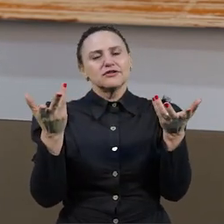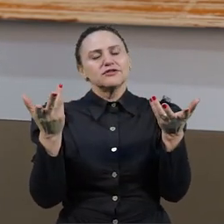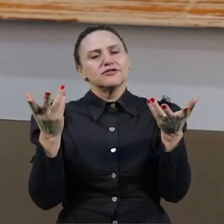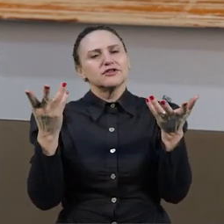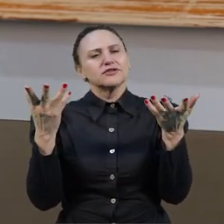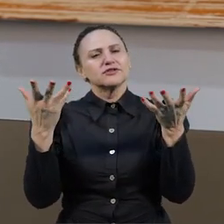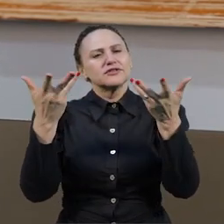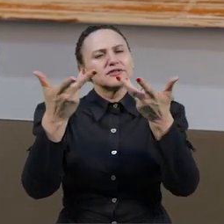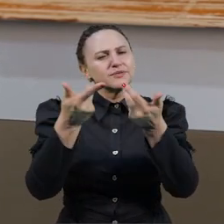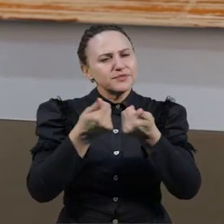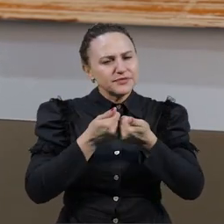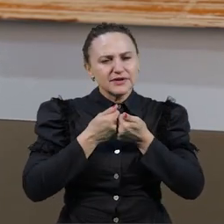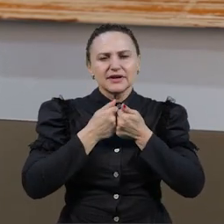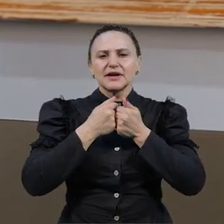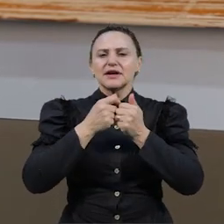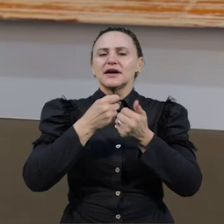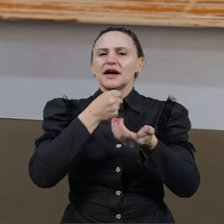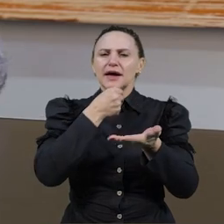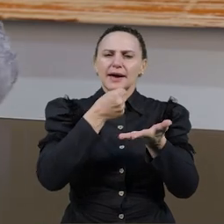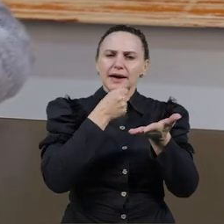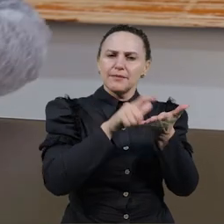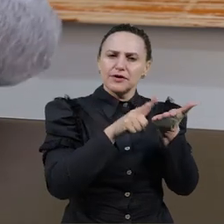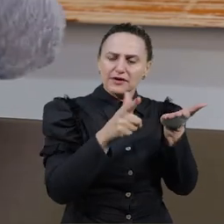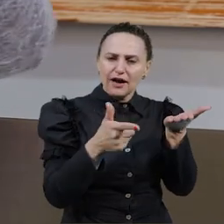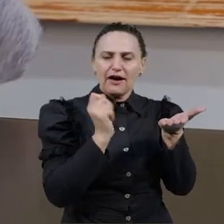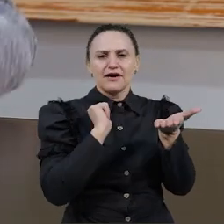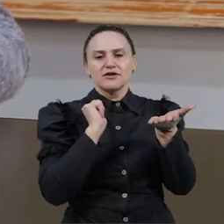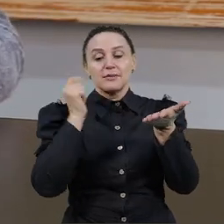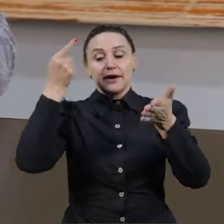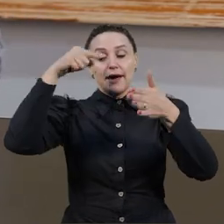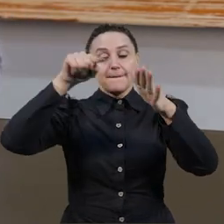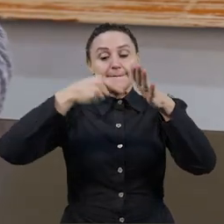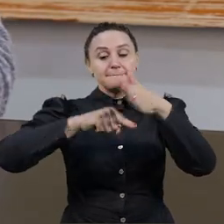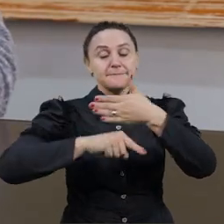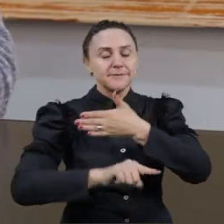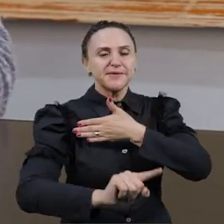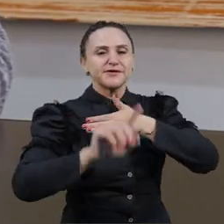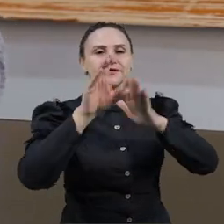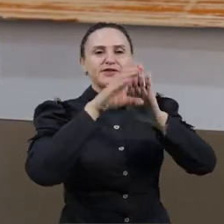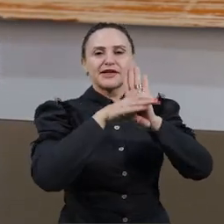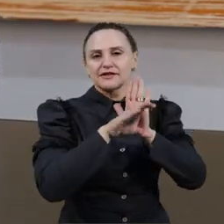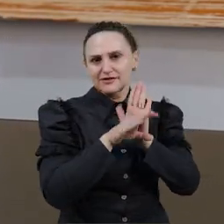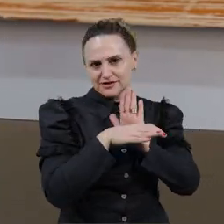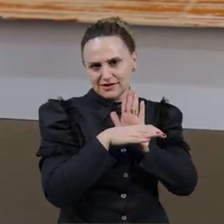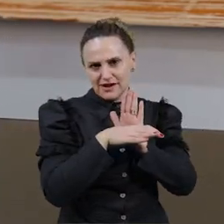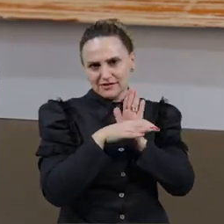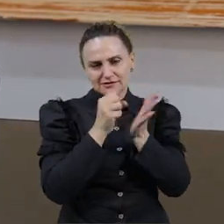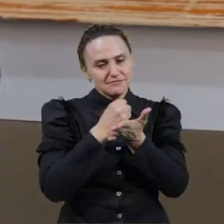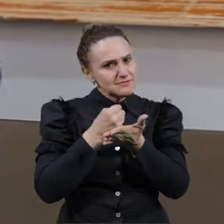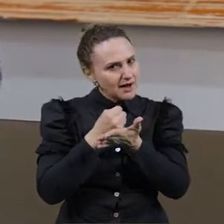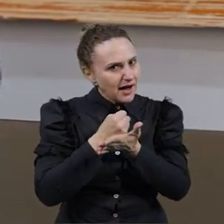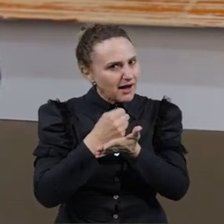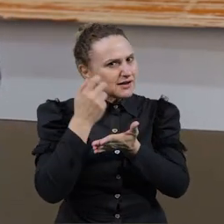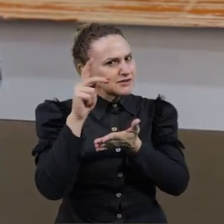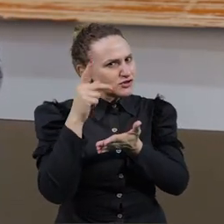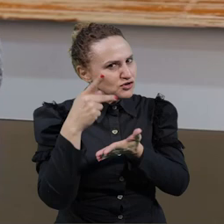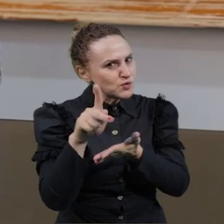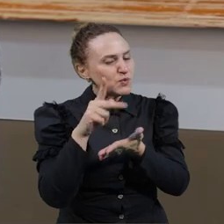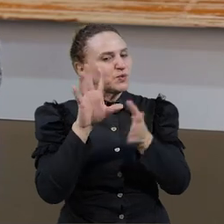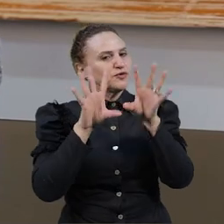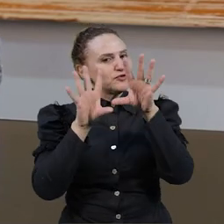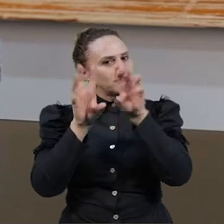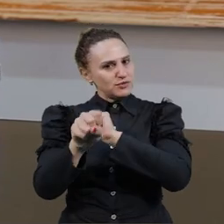entrevistas reportagens para aprofundar esses conceitos básicos para sua formação